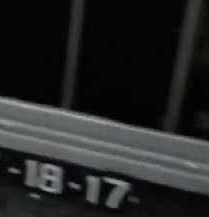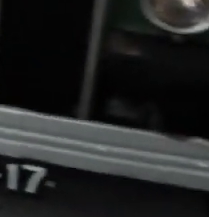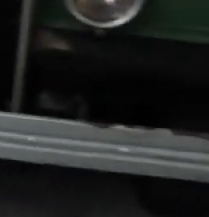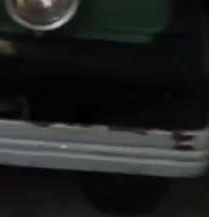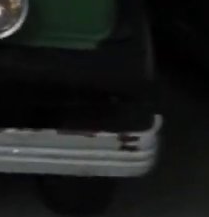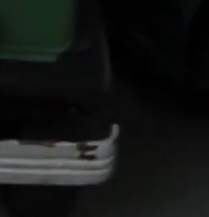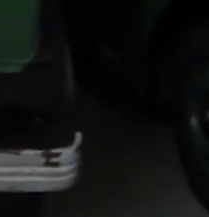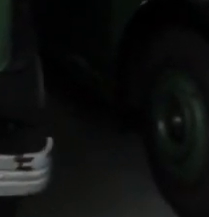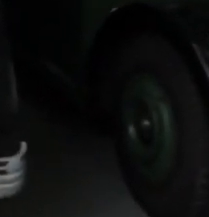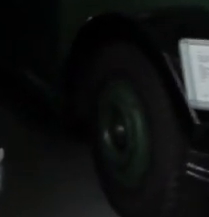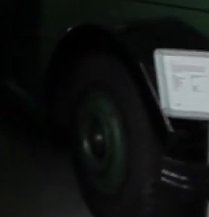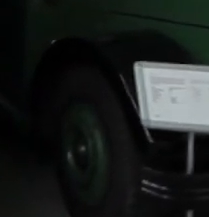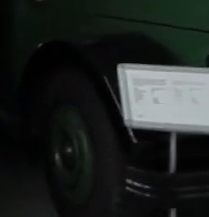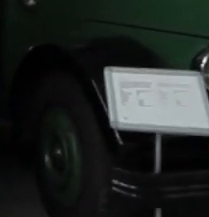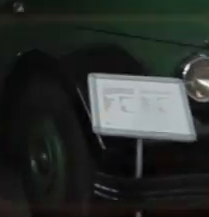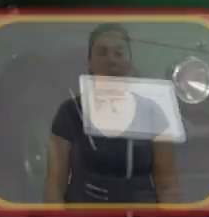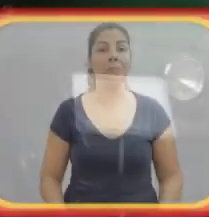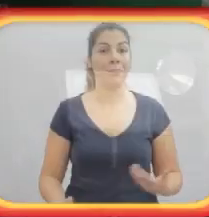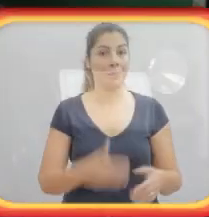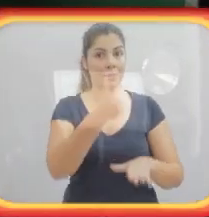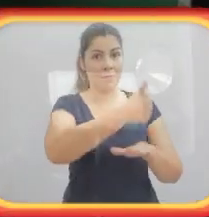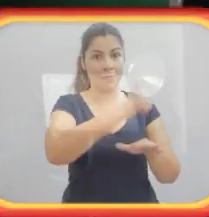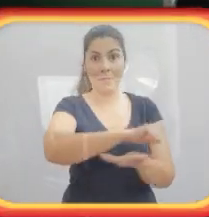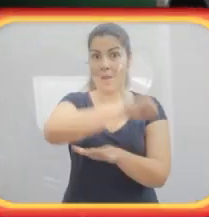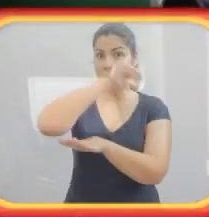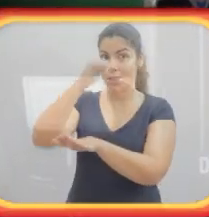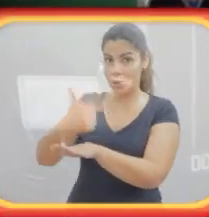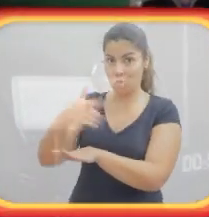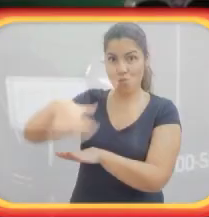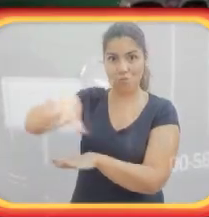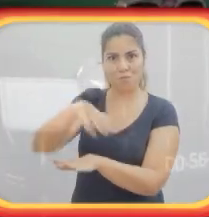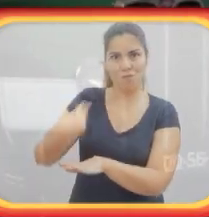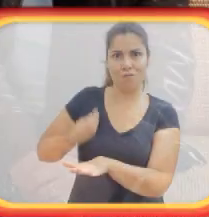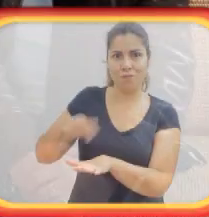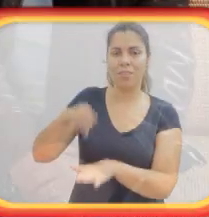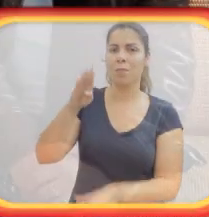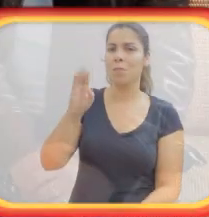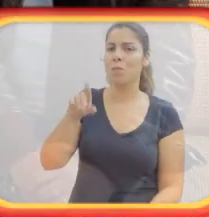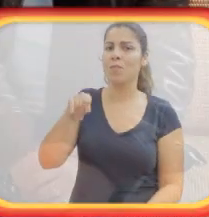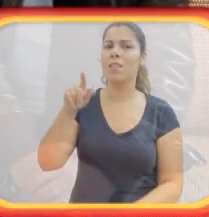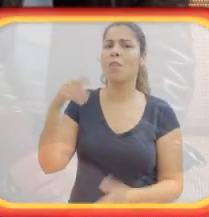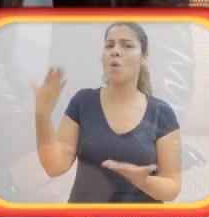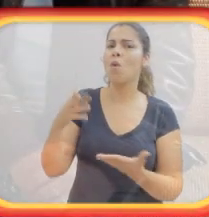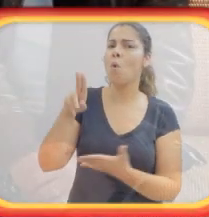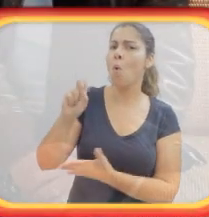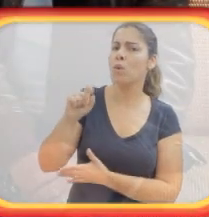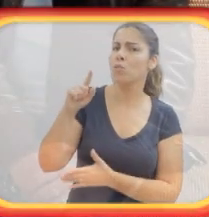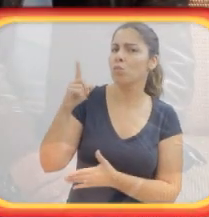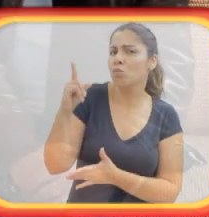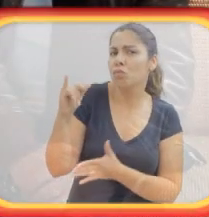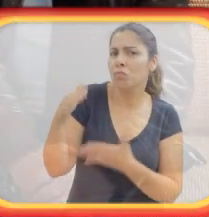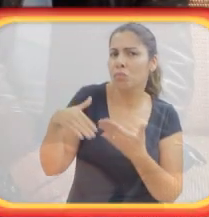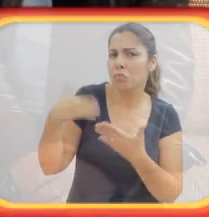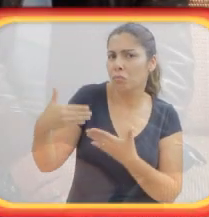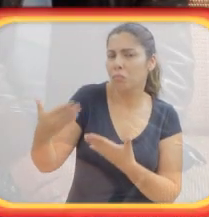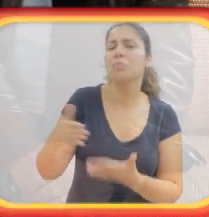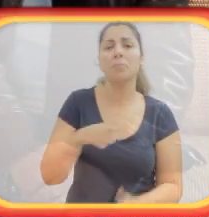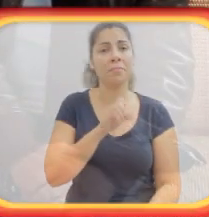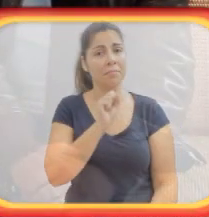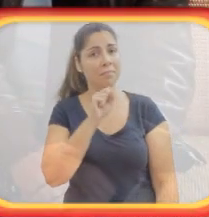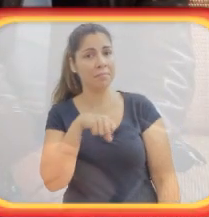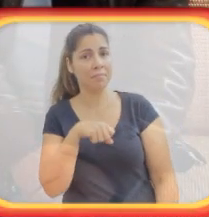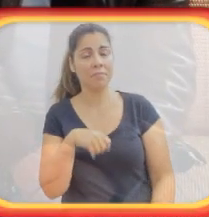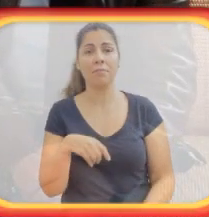antigos. Voltam ao interior do bonde. Nós estamos aqui no segundo núcleo. Todos os bondes aqui, eles foram usados um